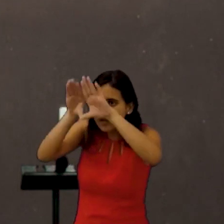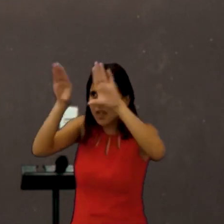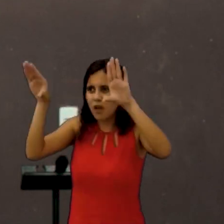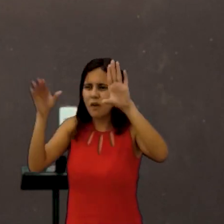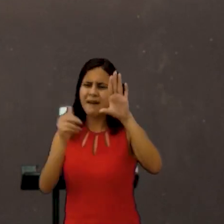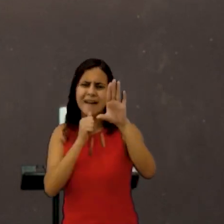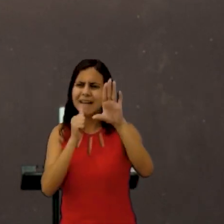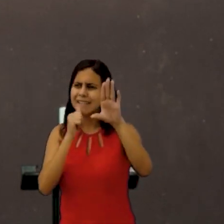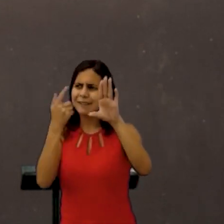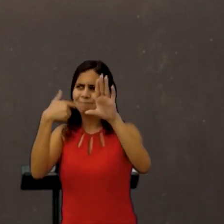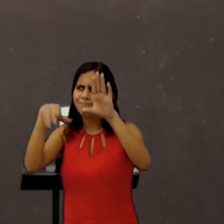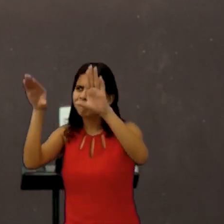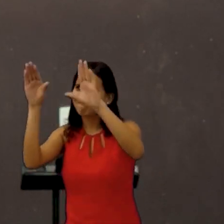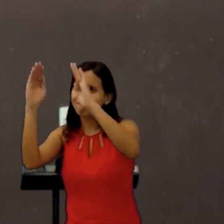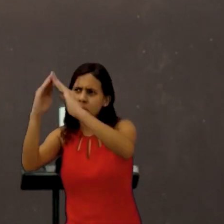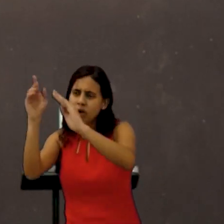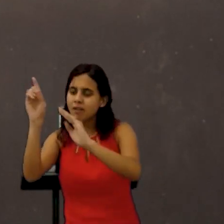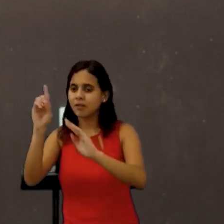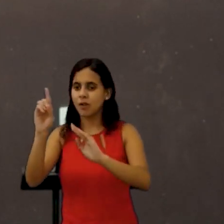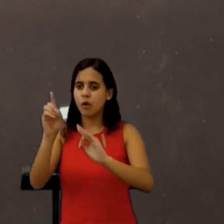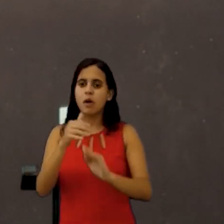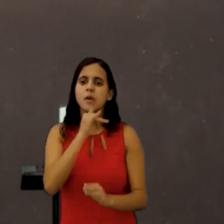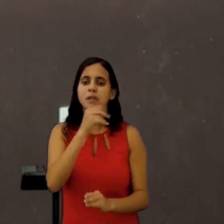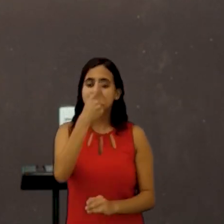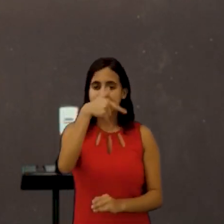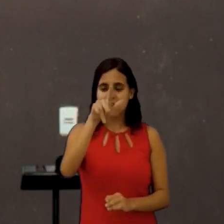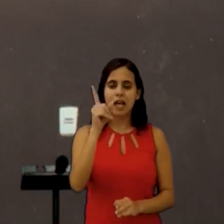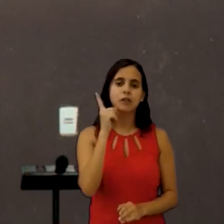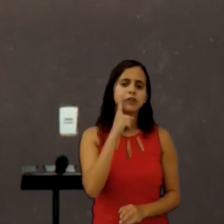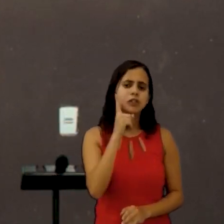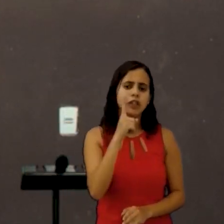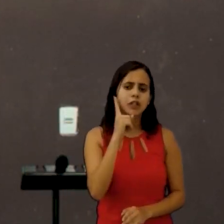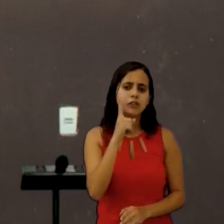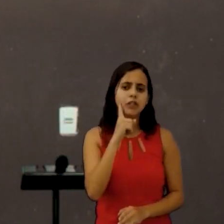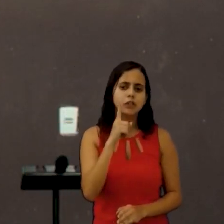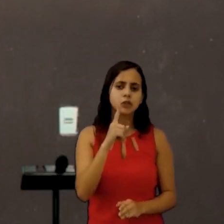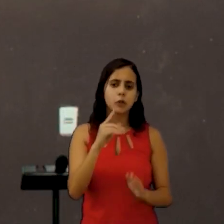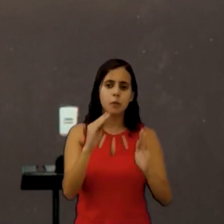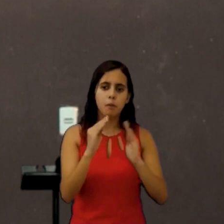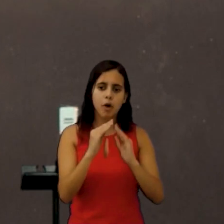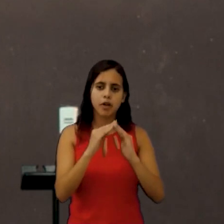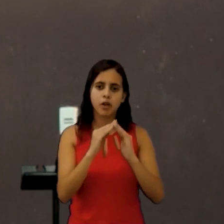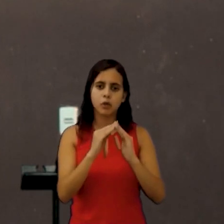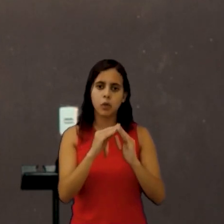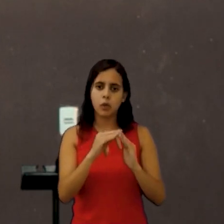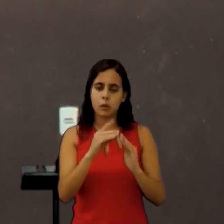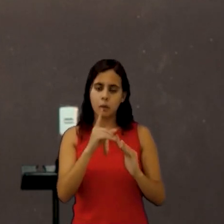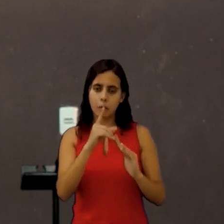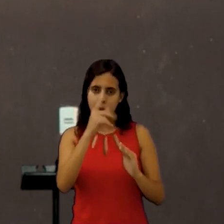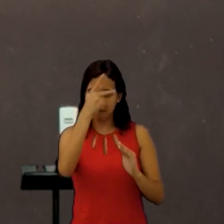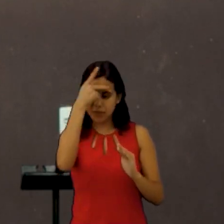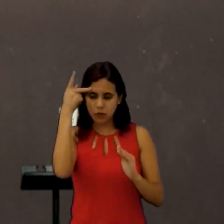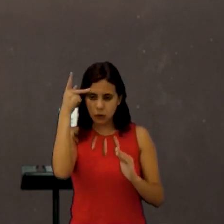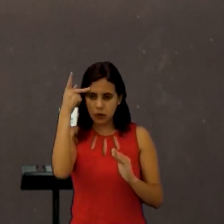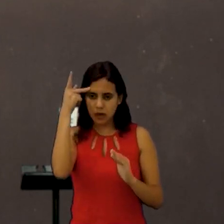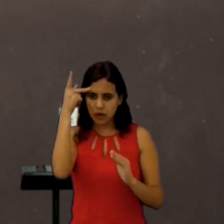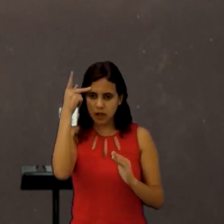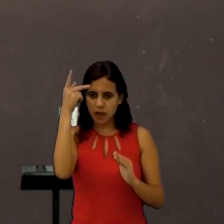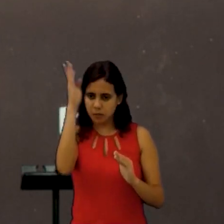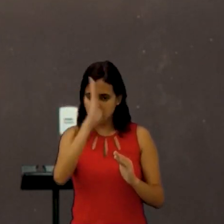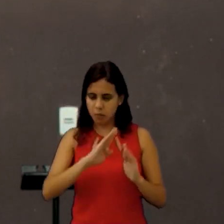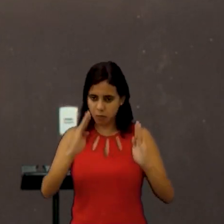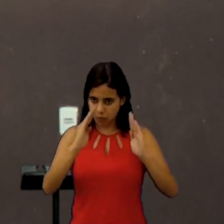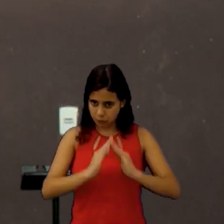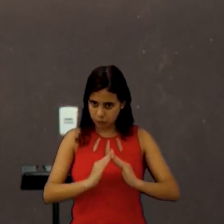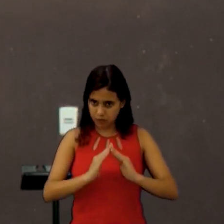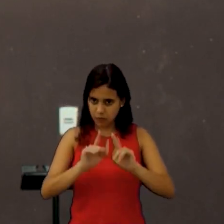para a embaixada dos Estados Unidos, vai ter americano lá dentro, mas eles moram no Brasil, mas eles representam os Estados Unidos, são embaixadores